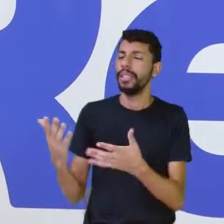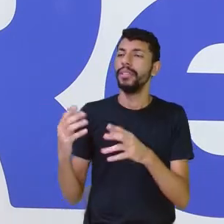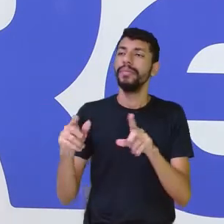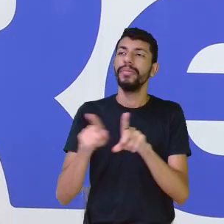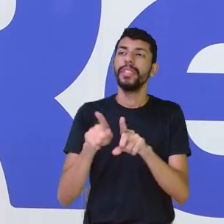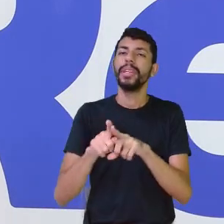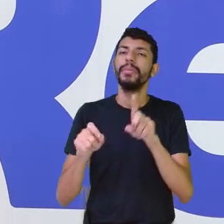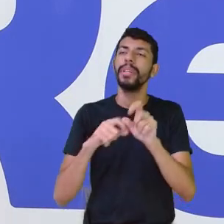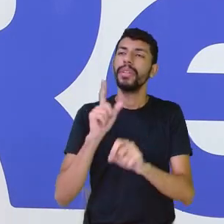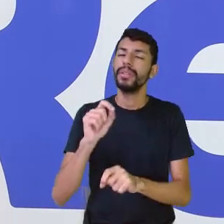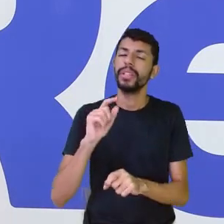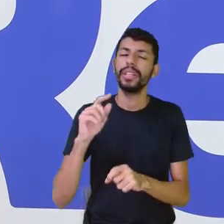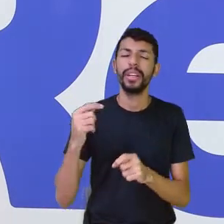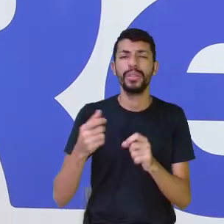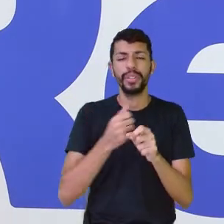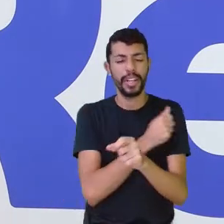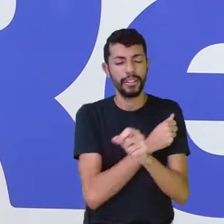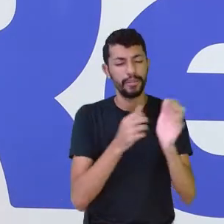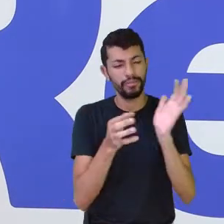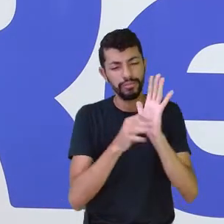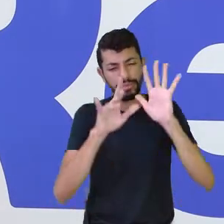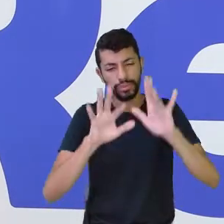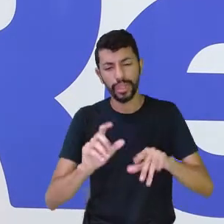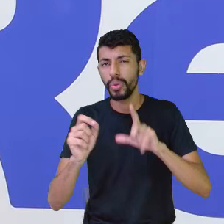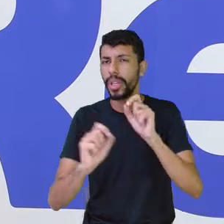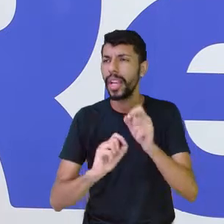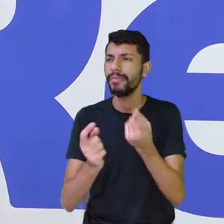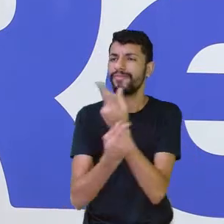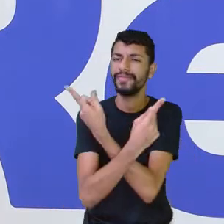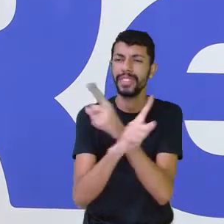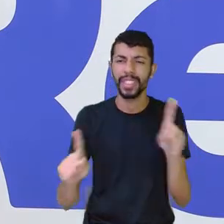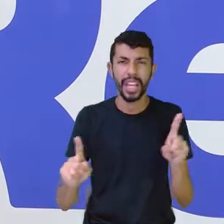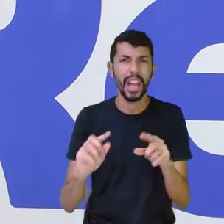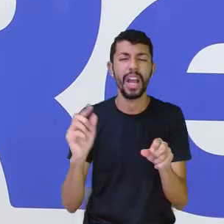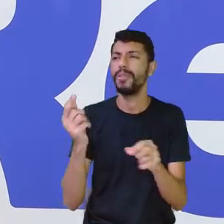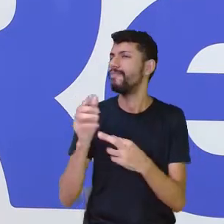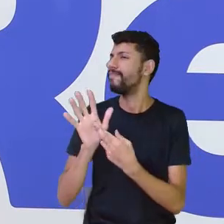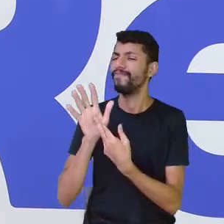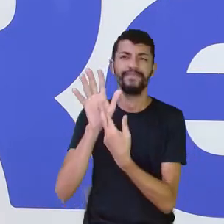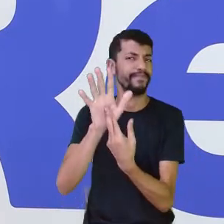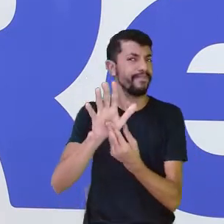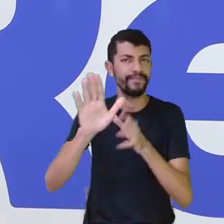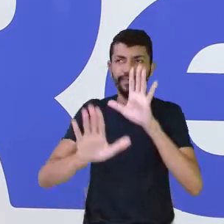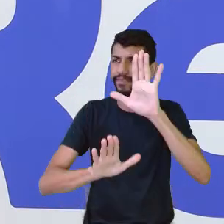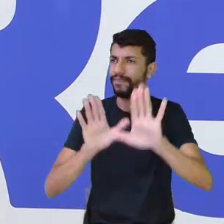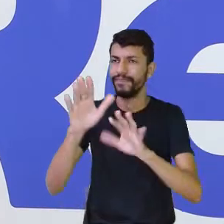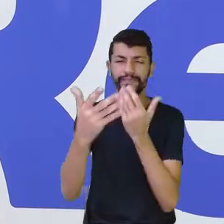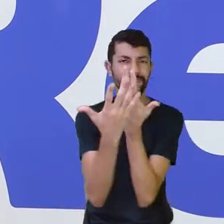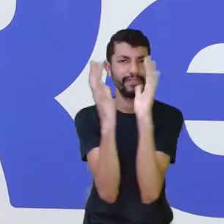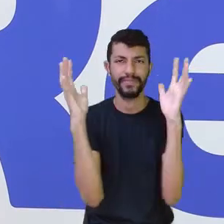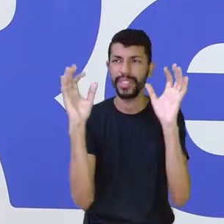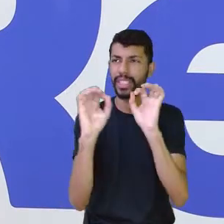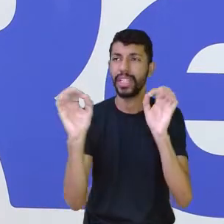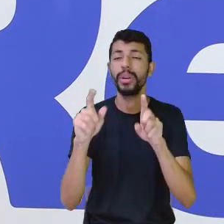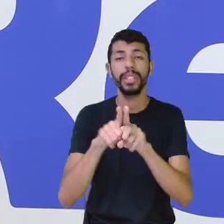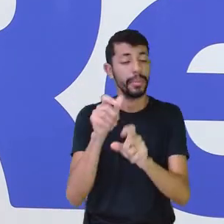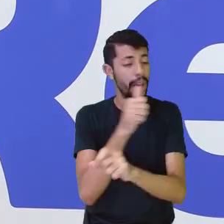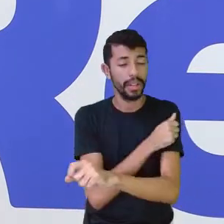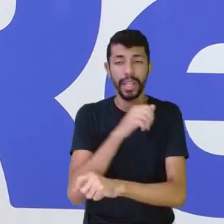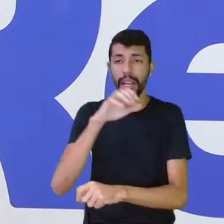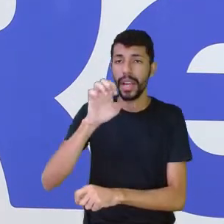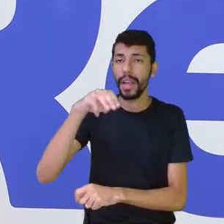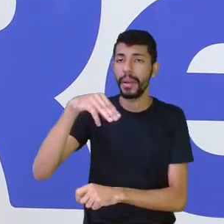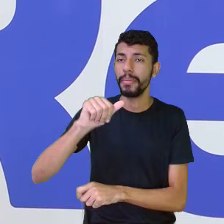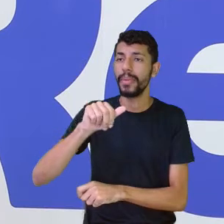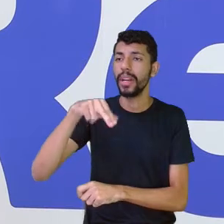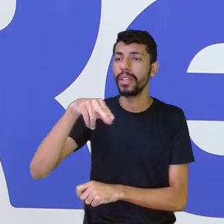estão colocando aqui que isso não representa cuidado com a natureza, e Emanuele ainda disse, isso